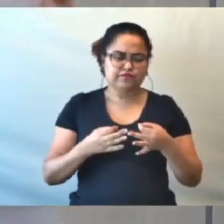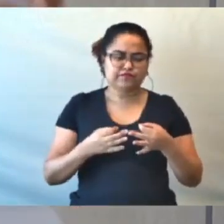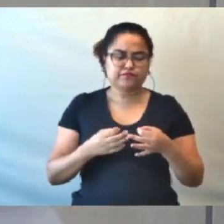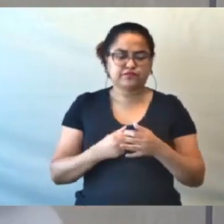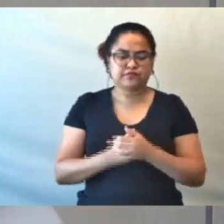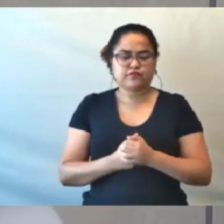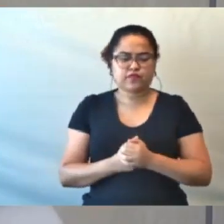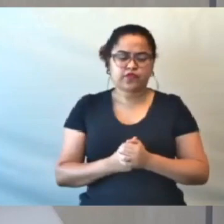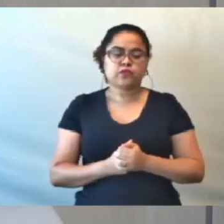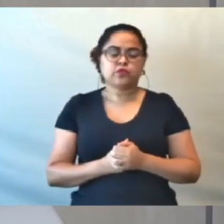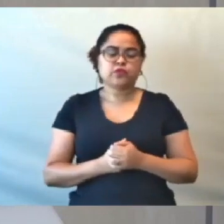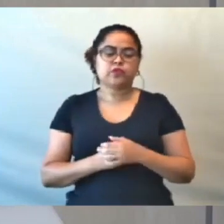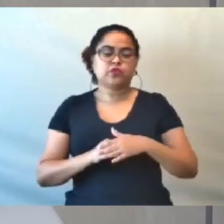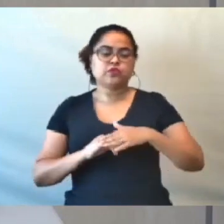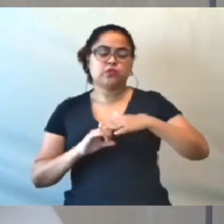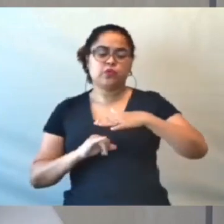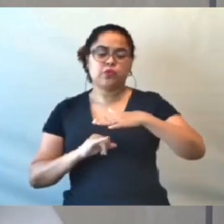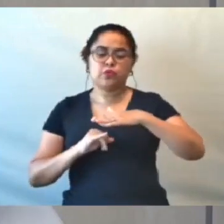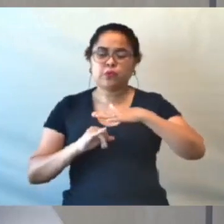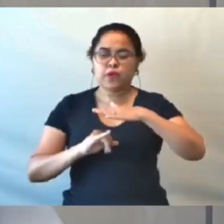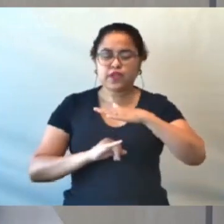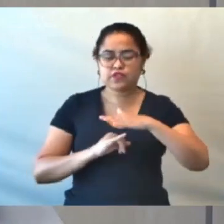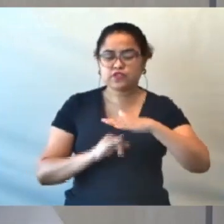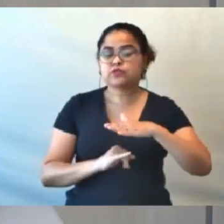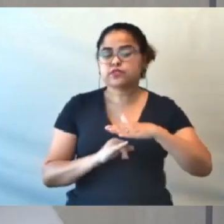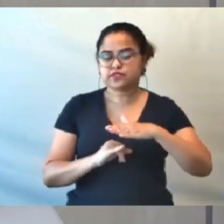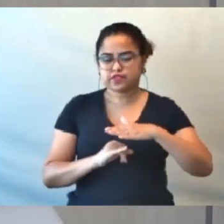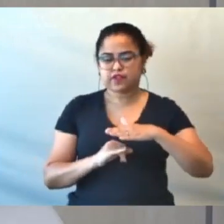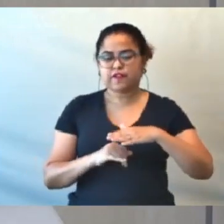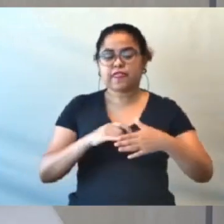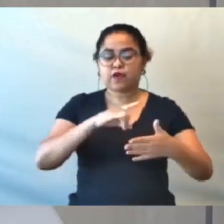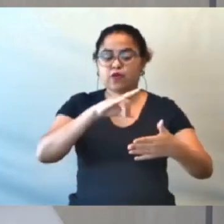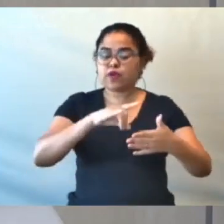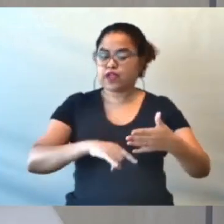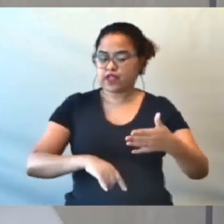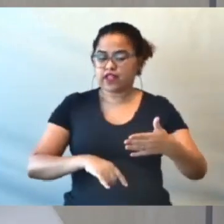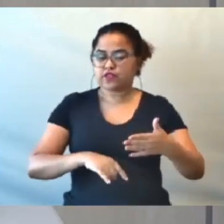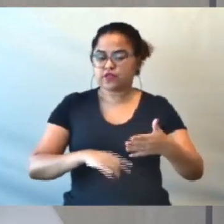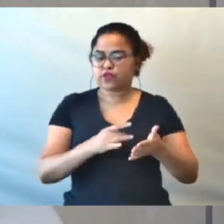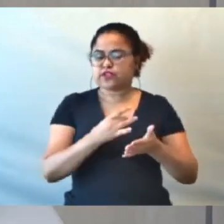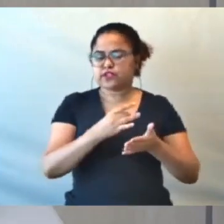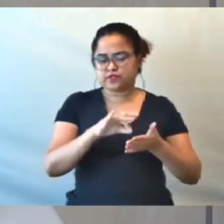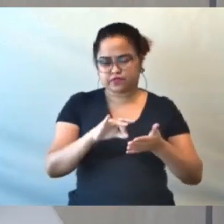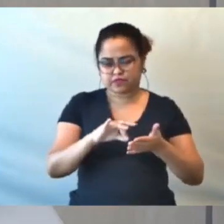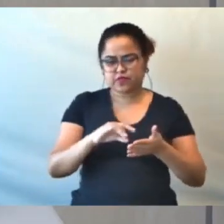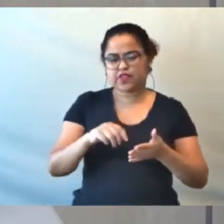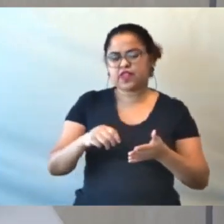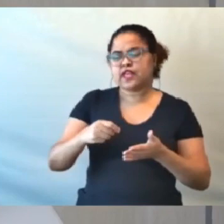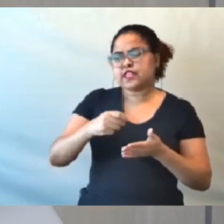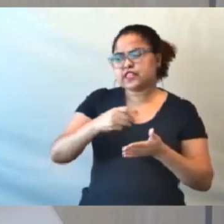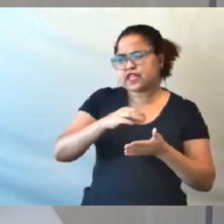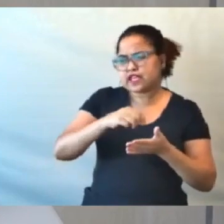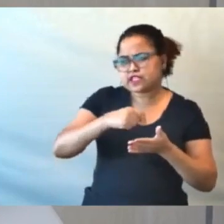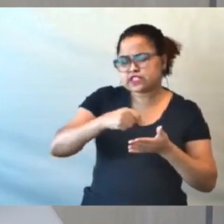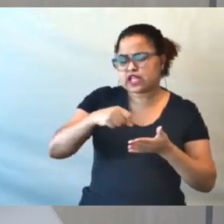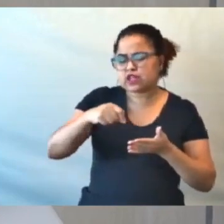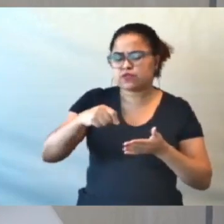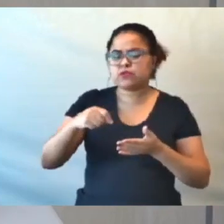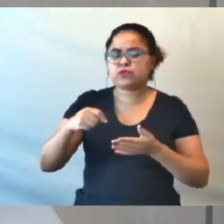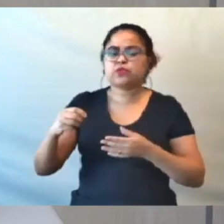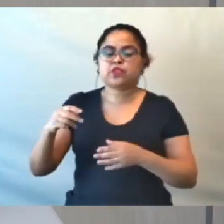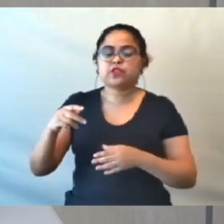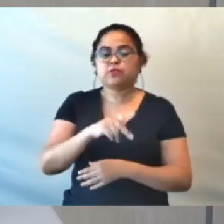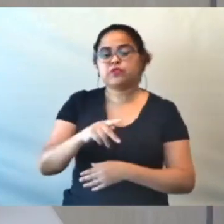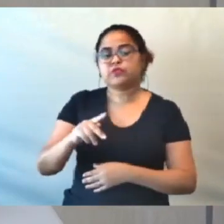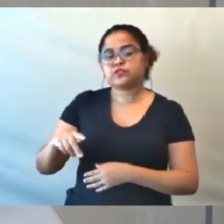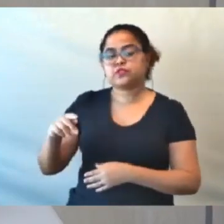que o relatório, em especial, tem a assinatura do professor Nilo, o acompanhamento do professor Nilo, e assim como com outros